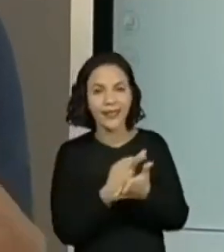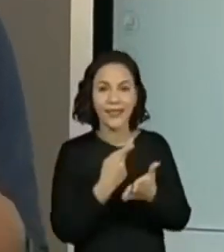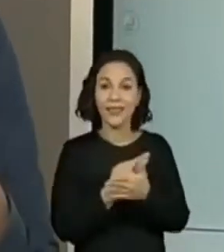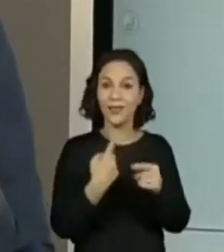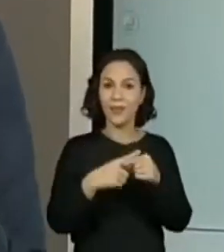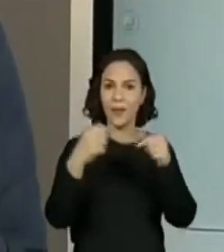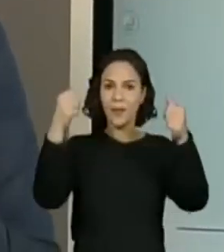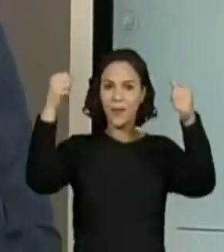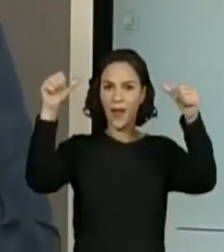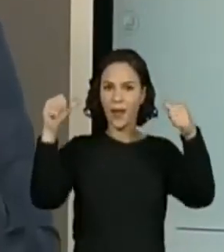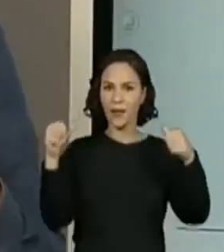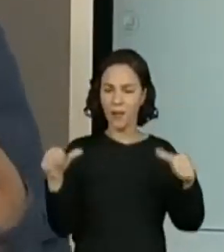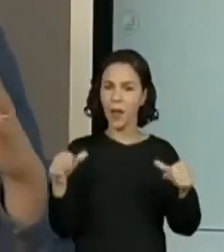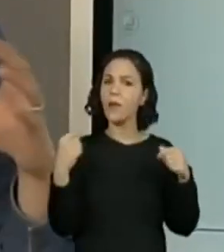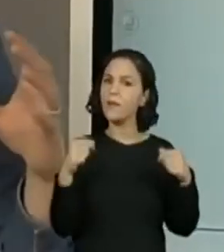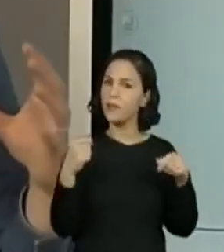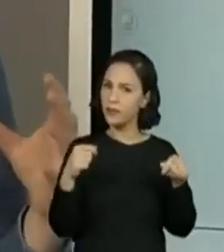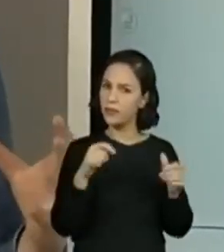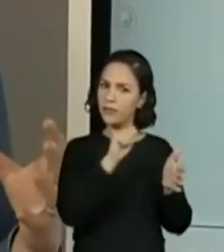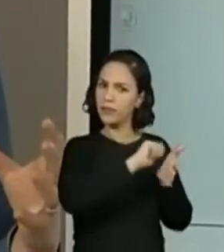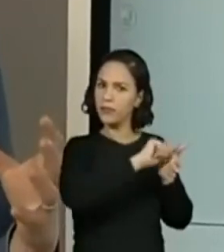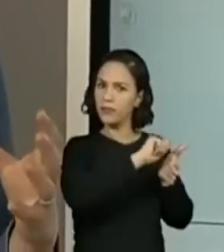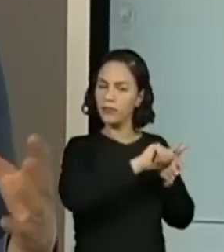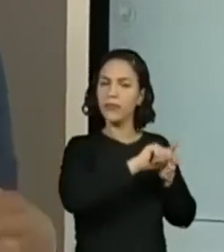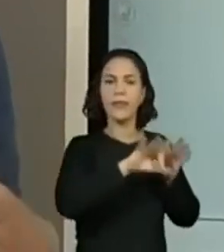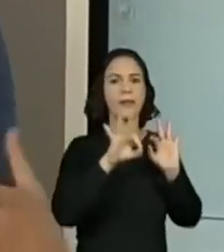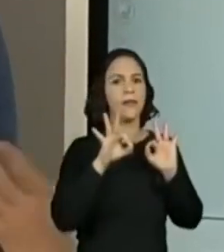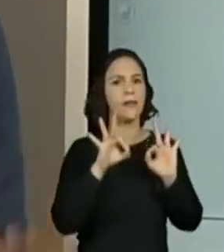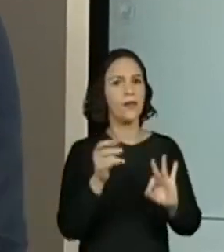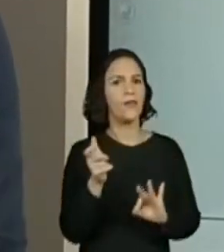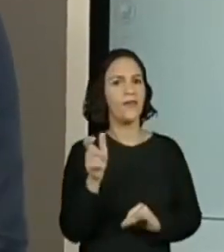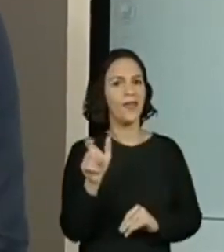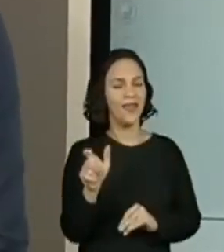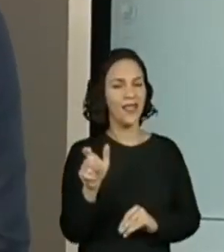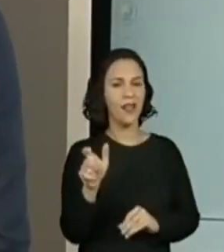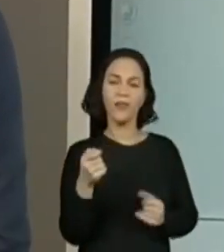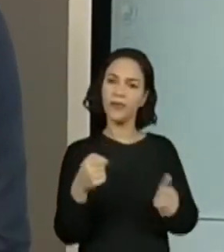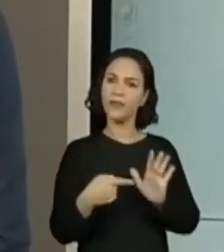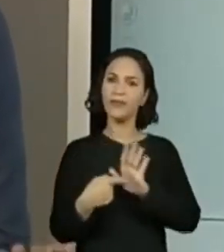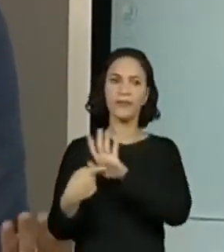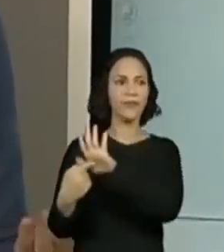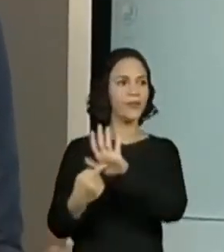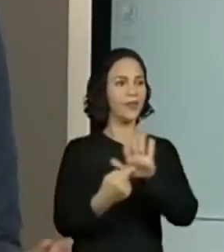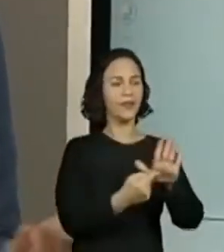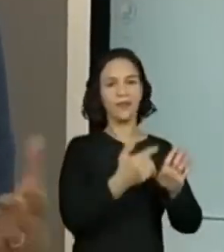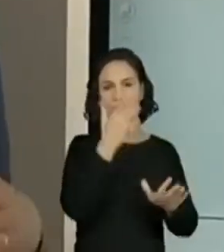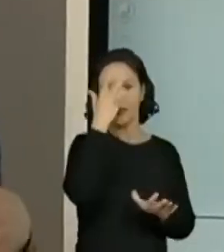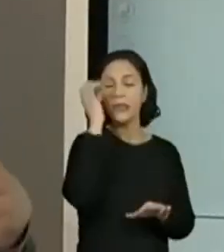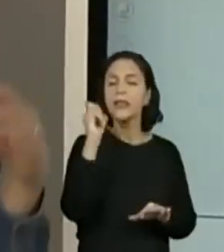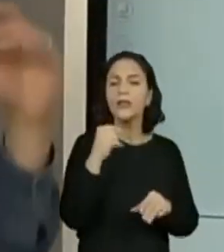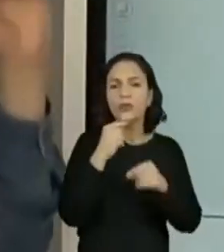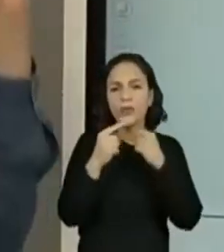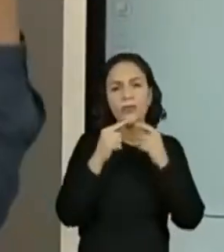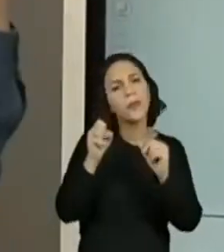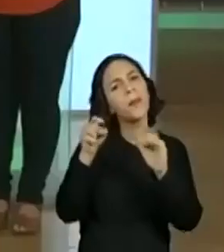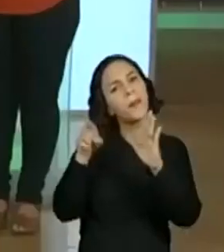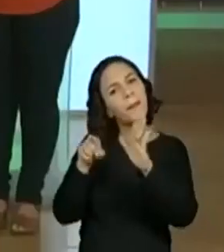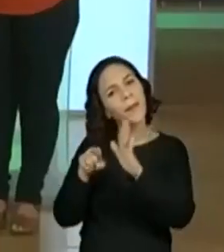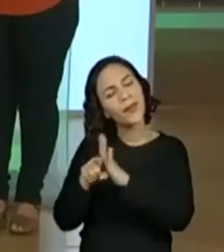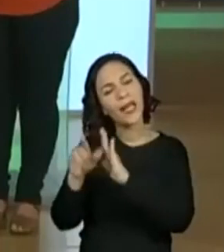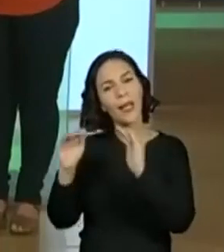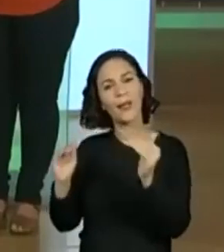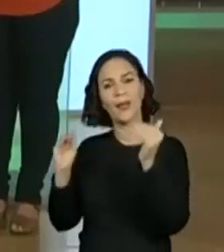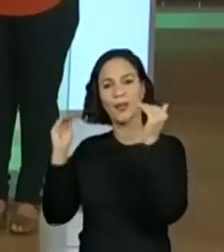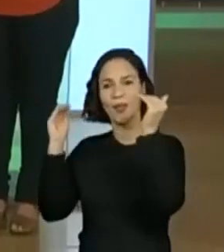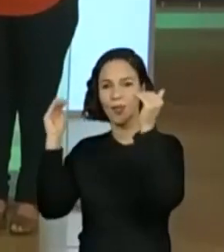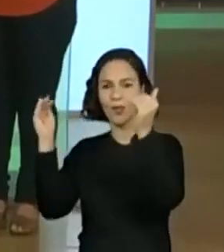mural tem que estar escrito de uma maneira correta a palavra para a gente apresentar para as pessoas. Se tiver dúvida, pergunta, né, para o adulto